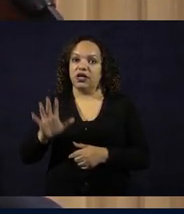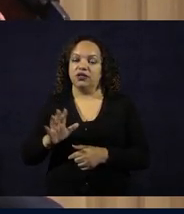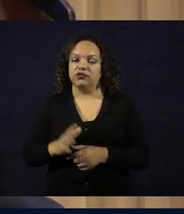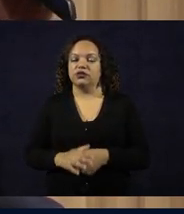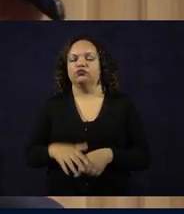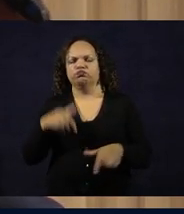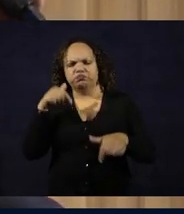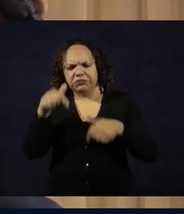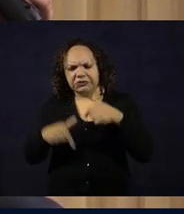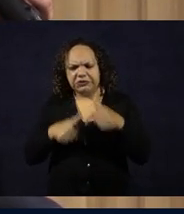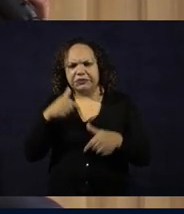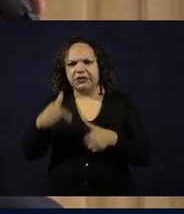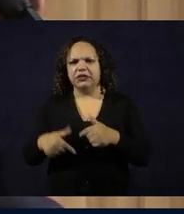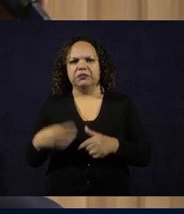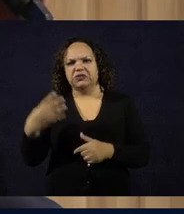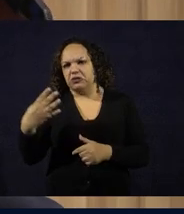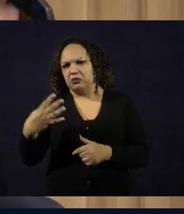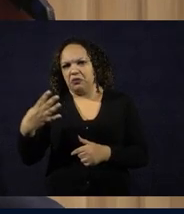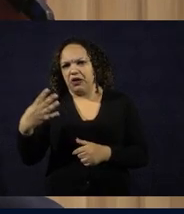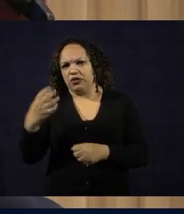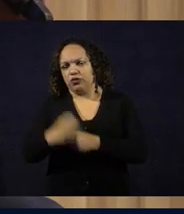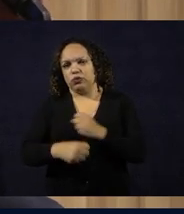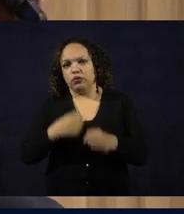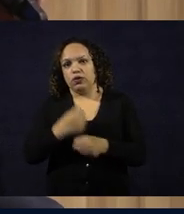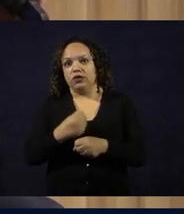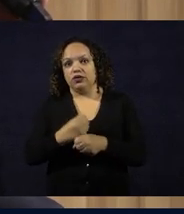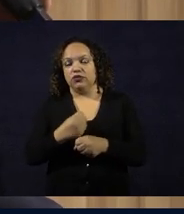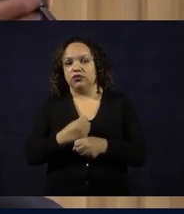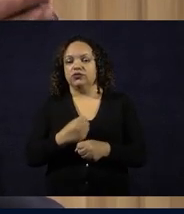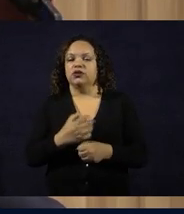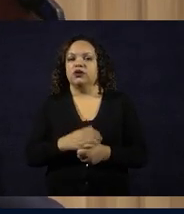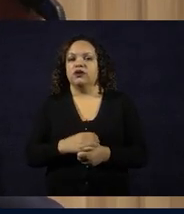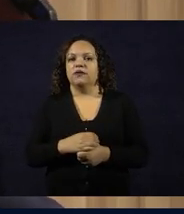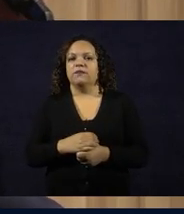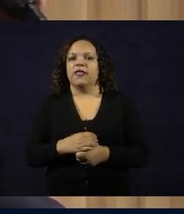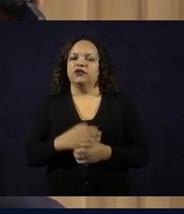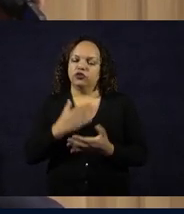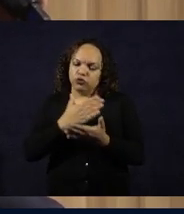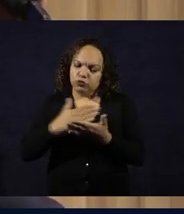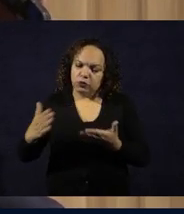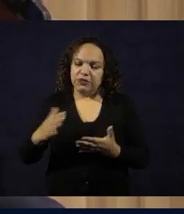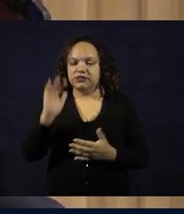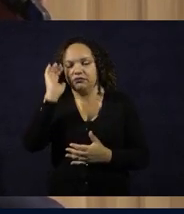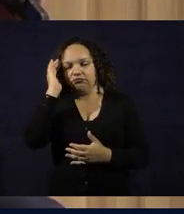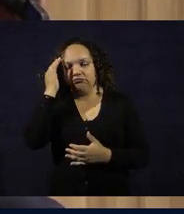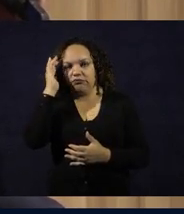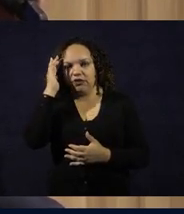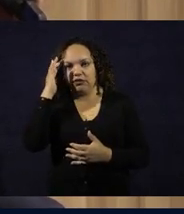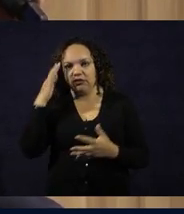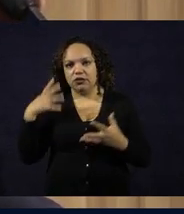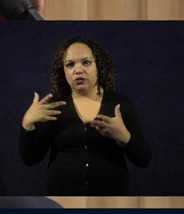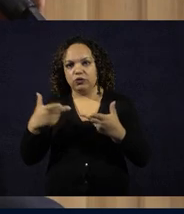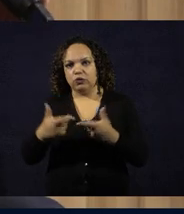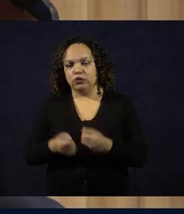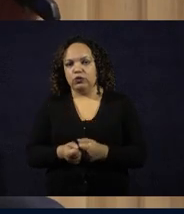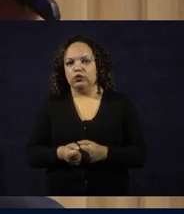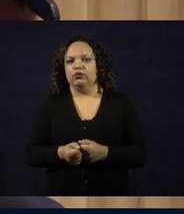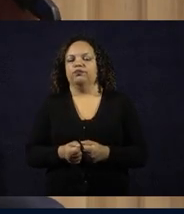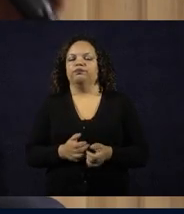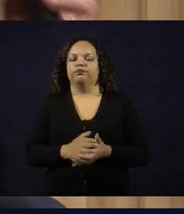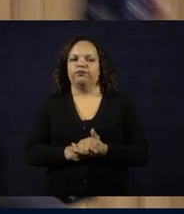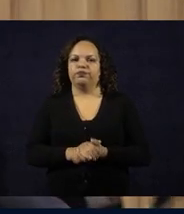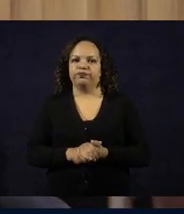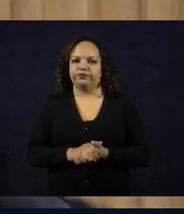prazo não no curto prazo em quatro anos mas a gente trabalha no médio a gente começa a colocar melhor esse trilho na